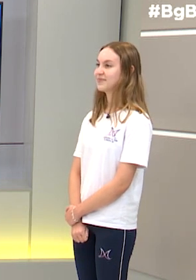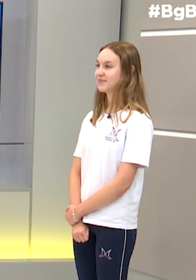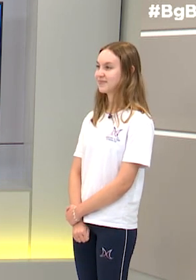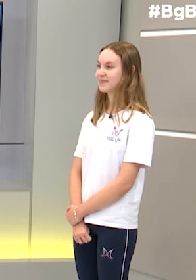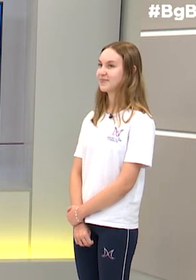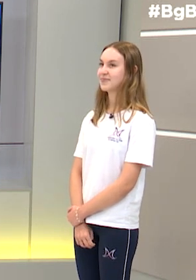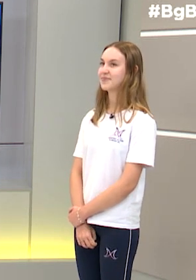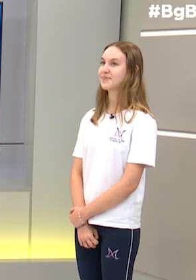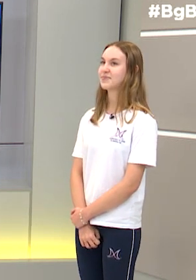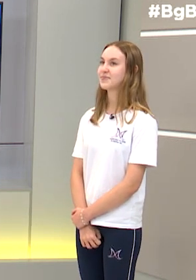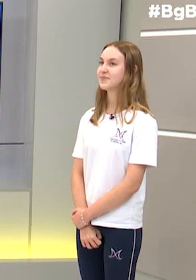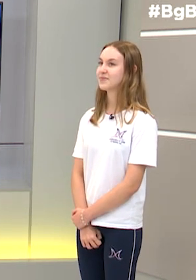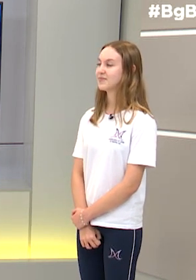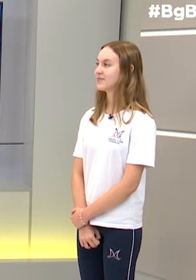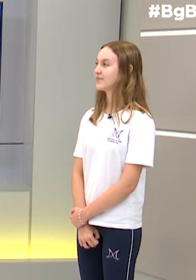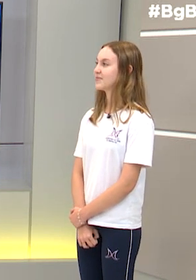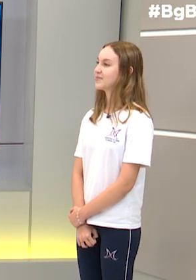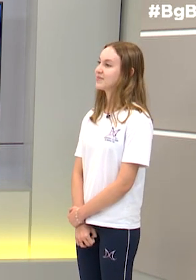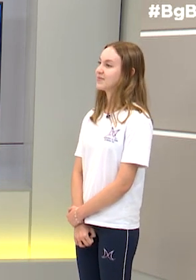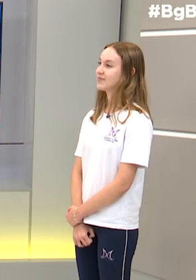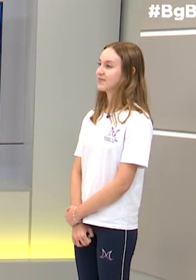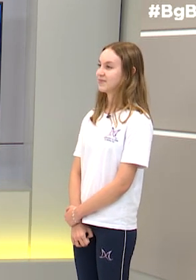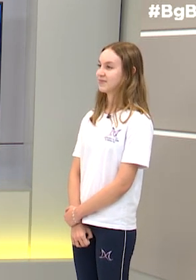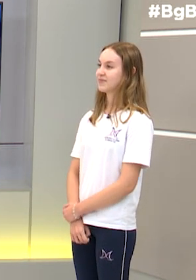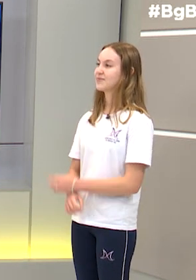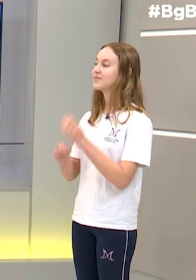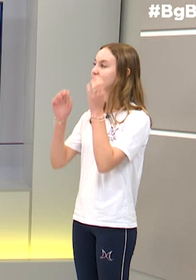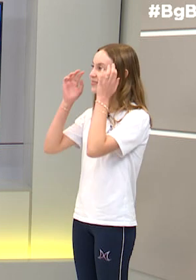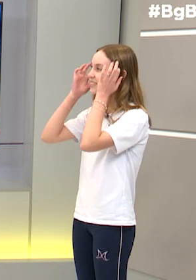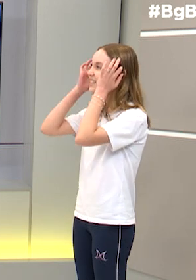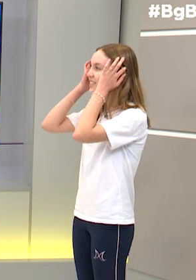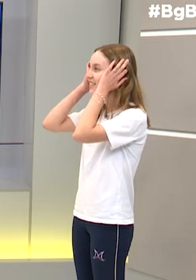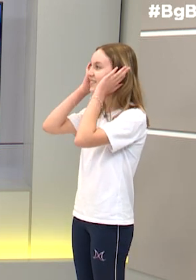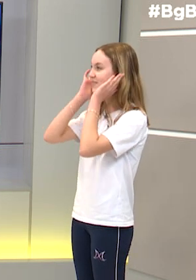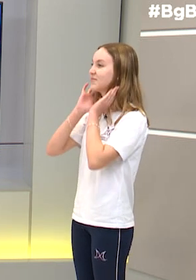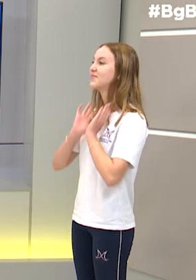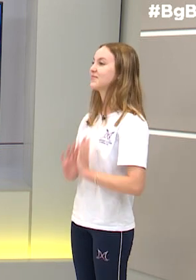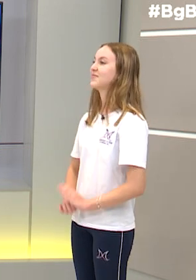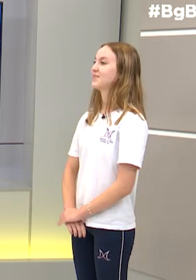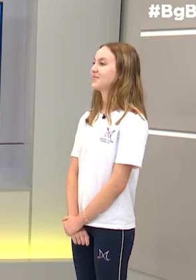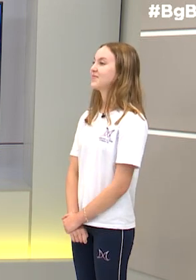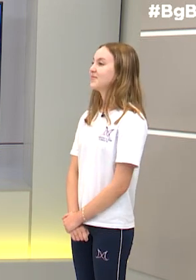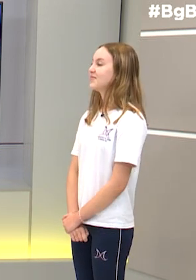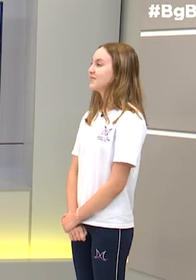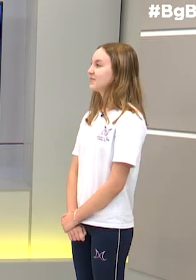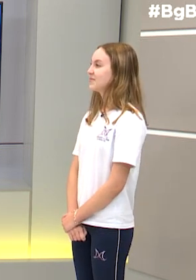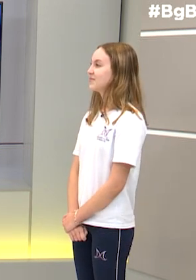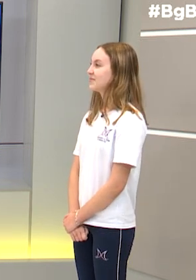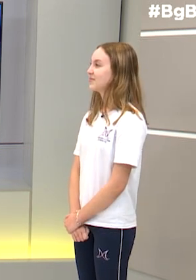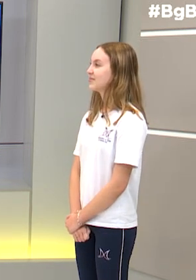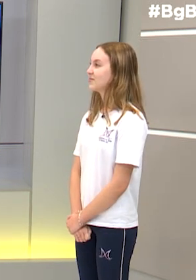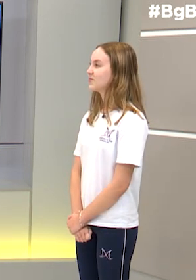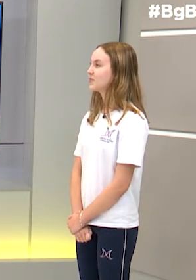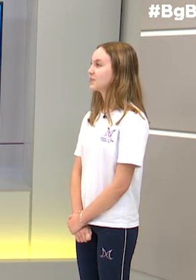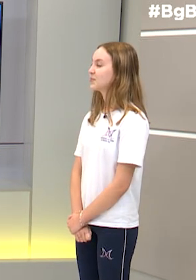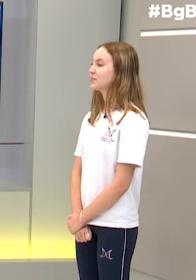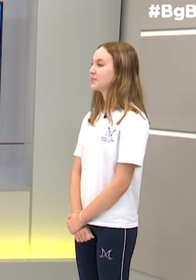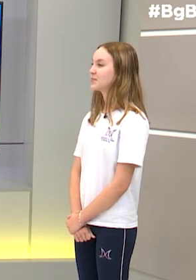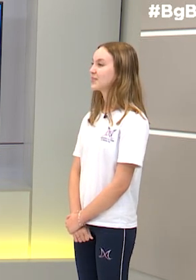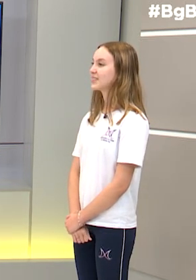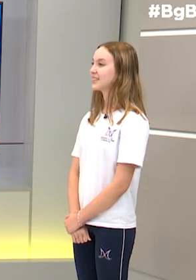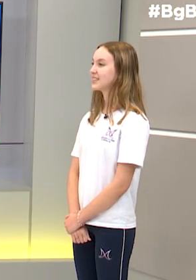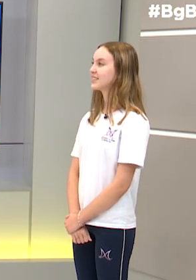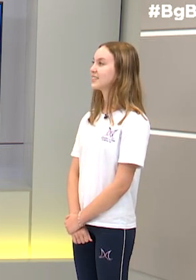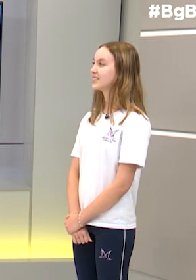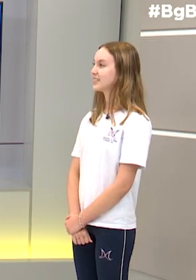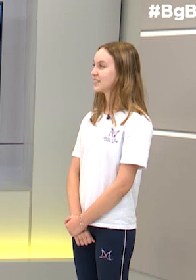que Mattoso que é a atual presidente agora vai trocar né porque por semestre e o presidente da Câmara de Vereadores né todos os